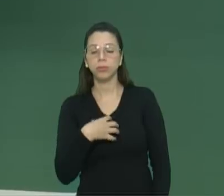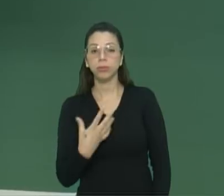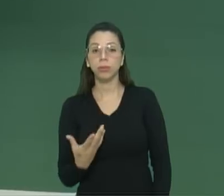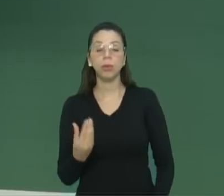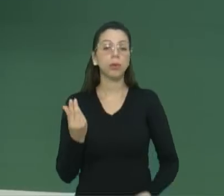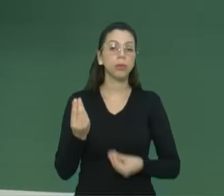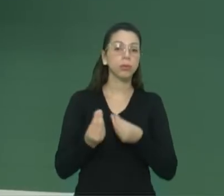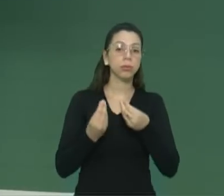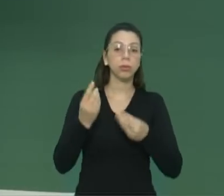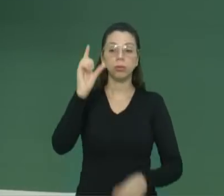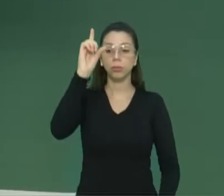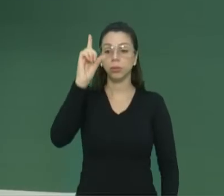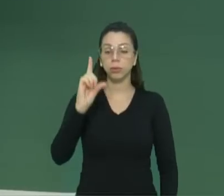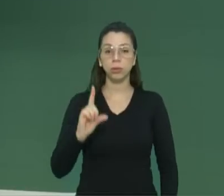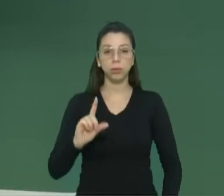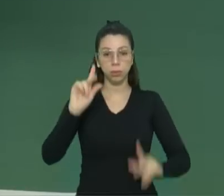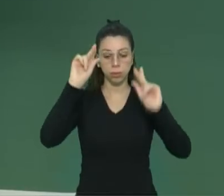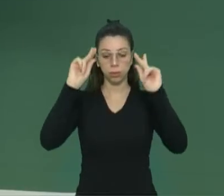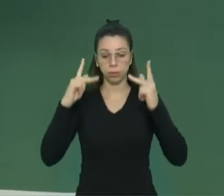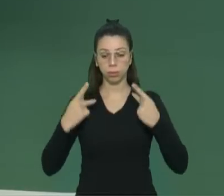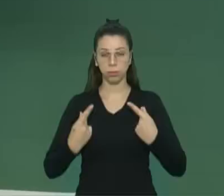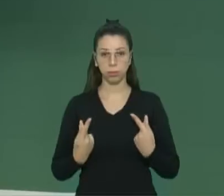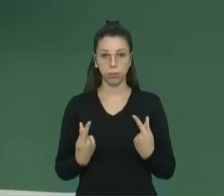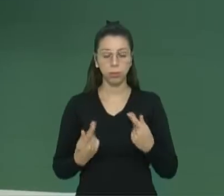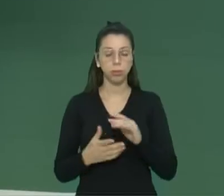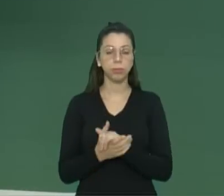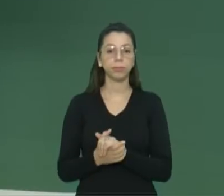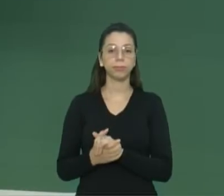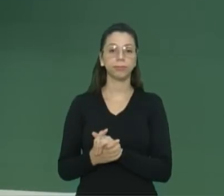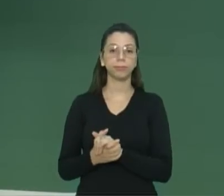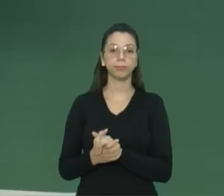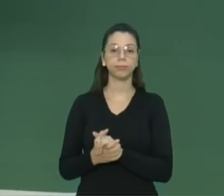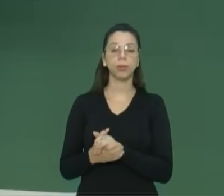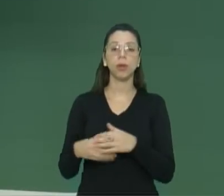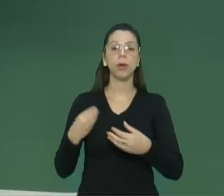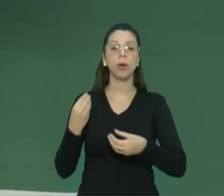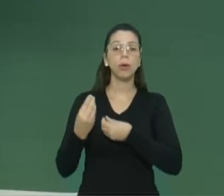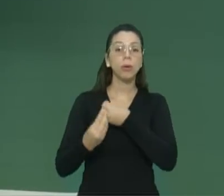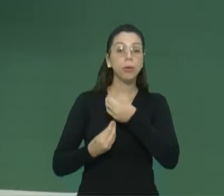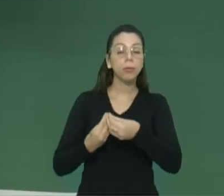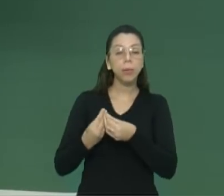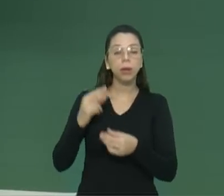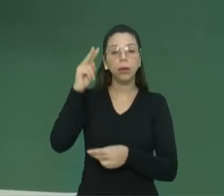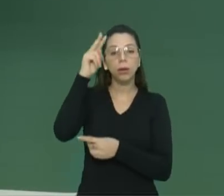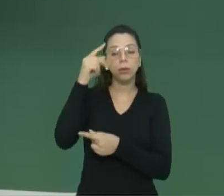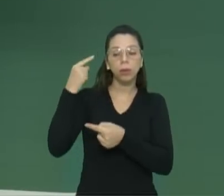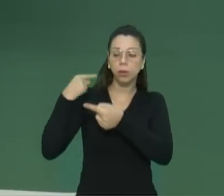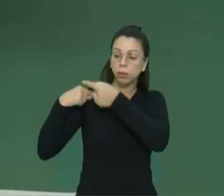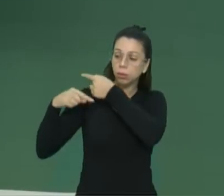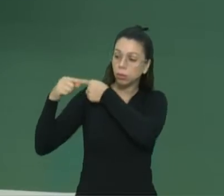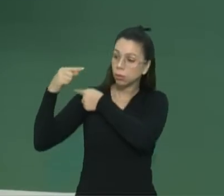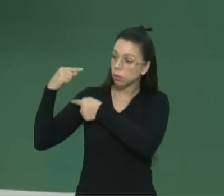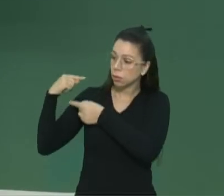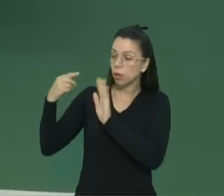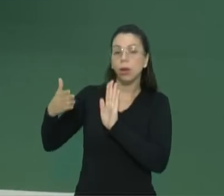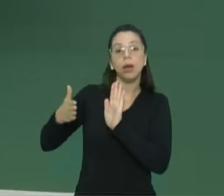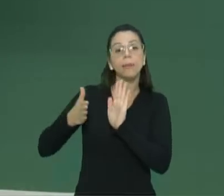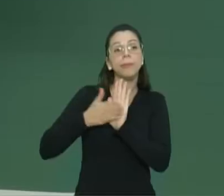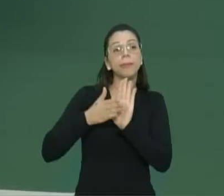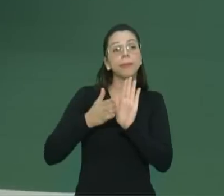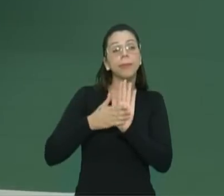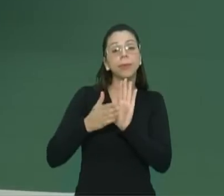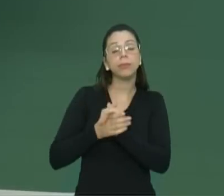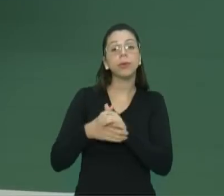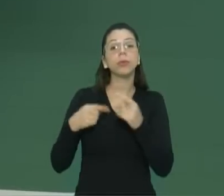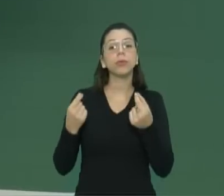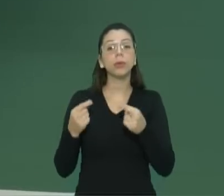humanos aparecem na nossa história e o que eles de fato propõem? Os direitos humanos, então, visam assegurar a